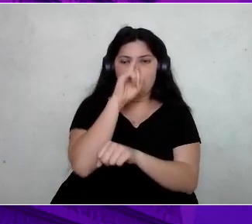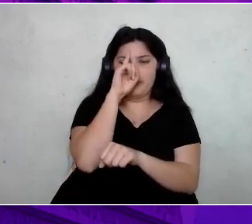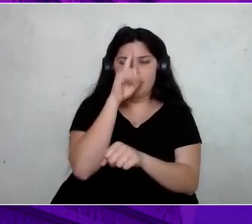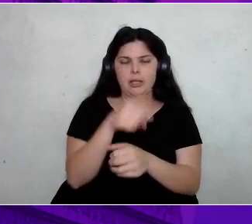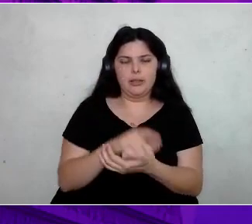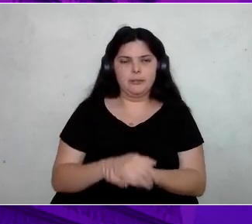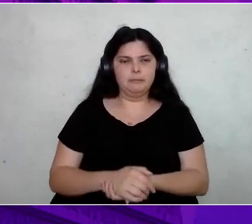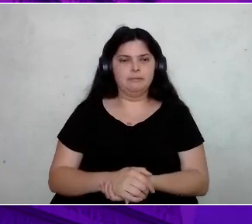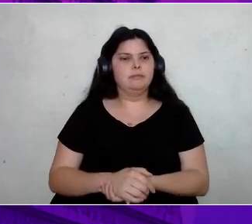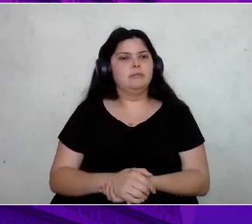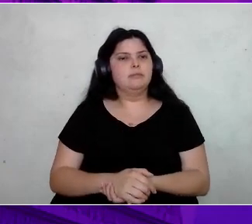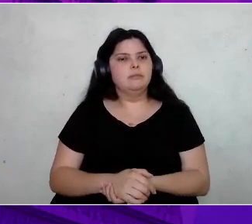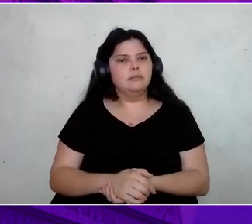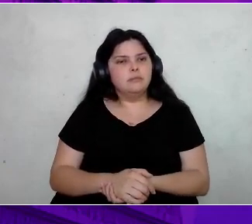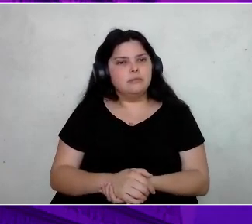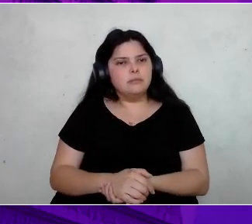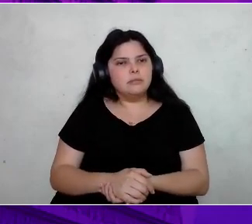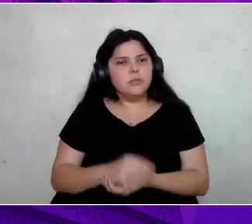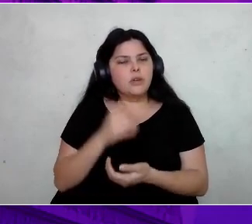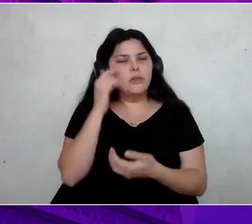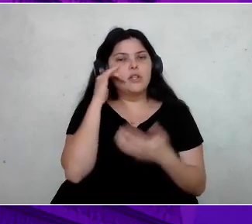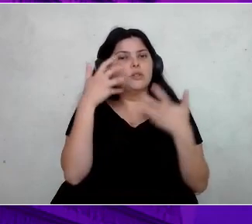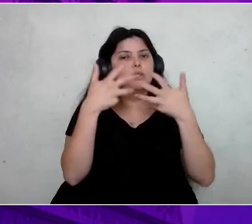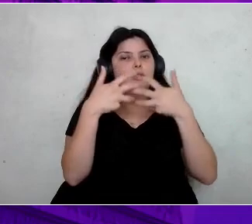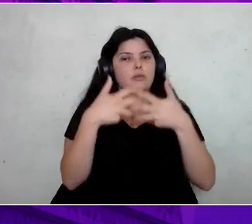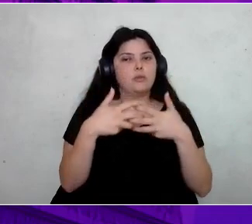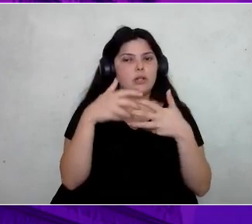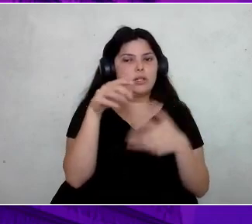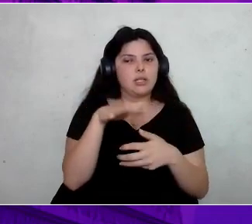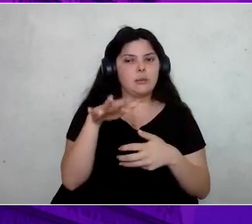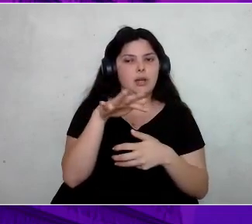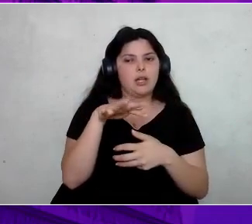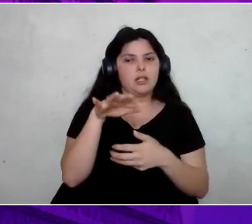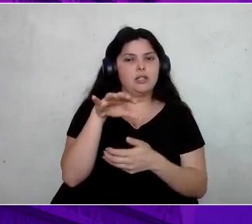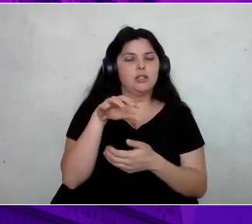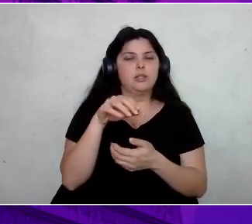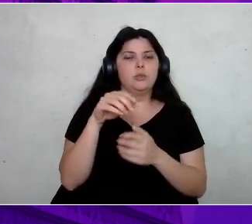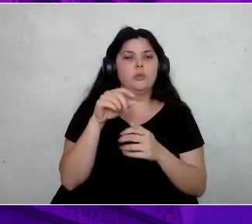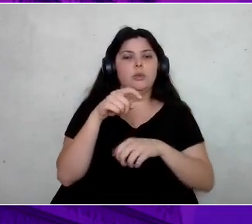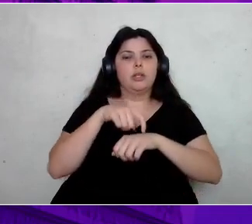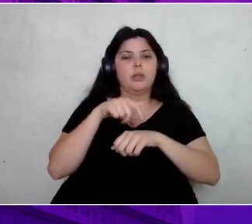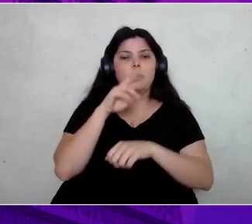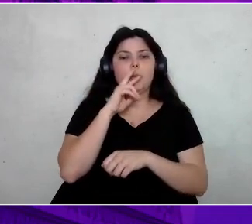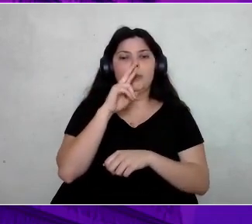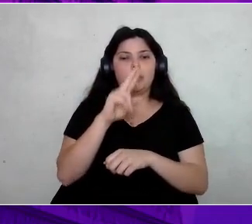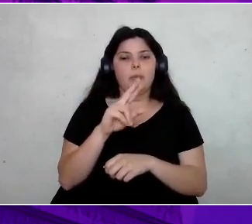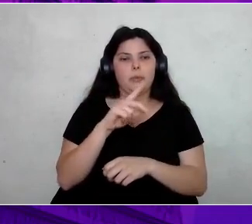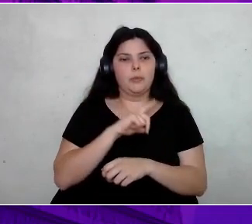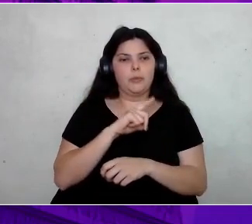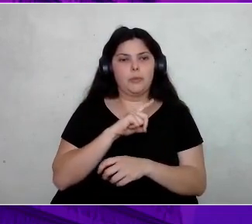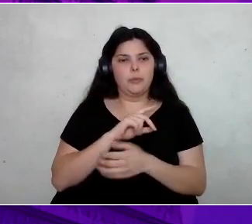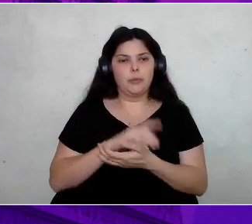E eu valido toda essa parte central do tempo de resposta disso.